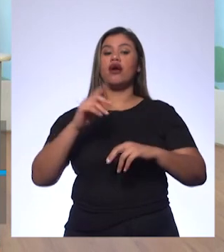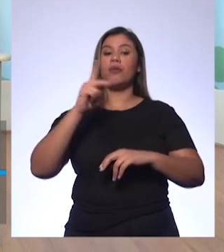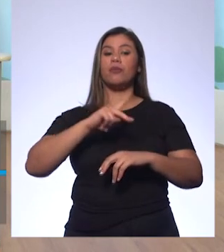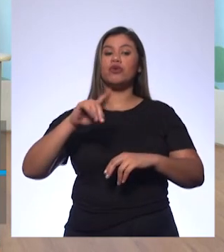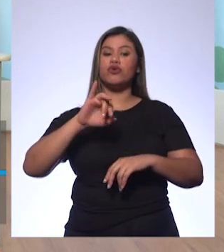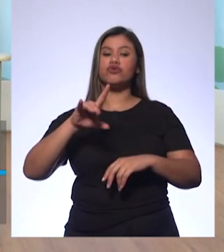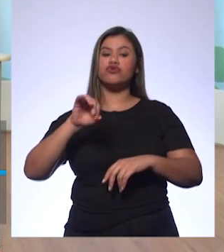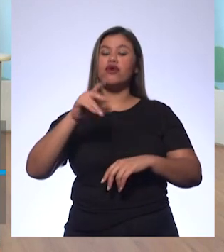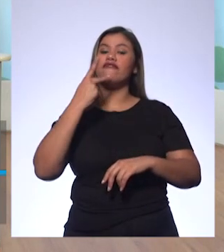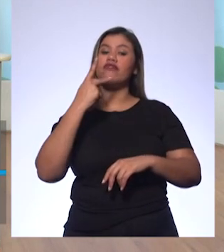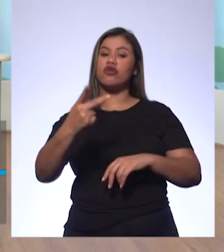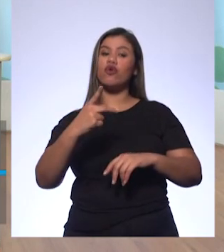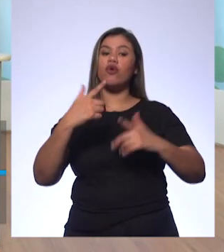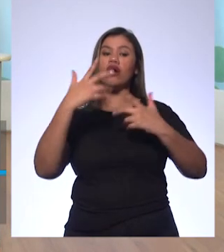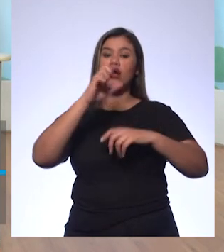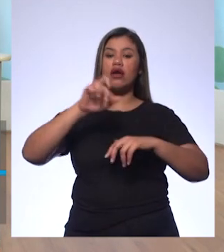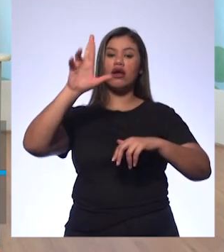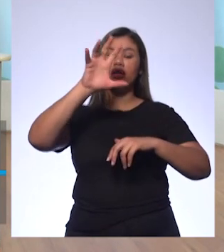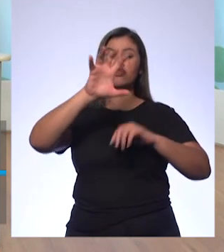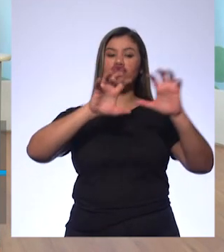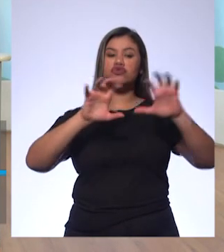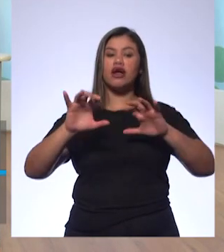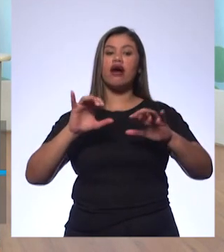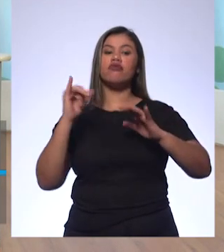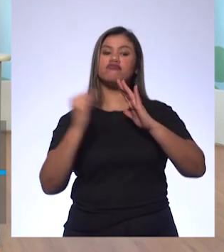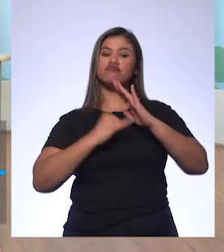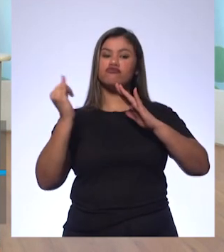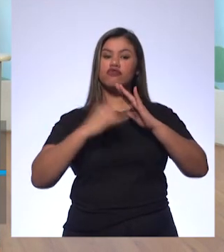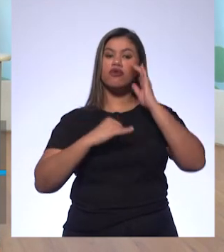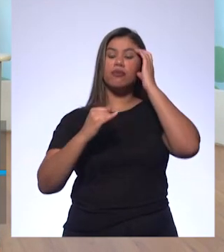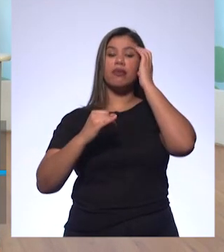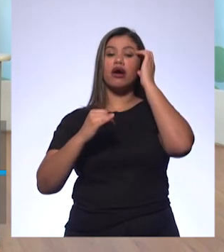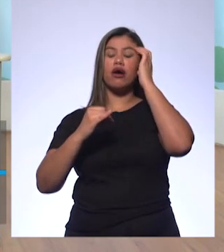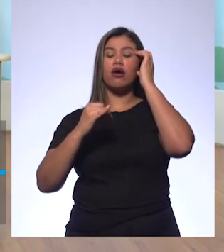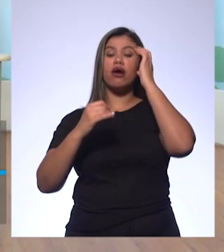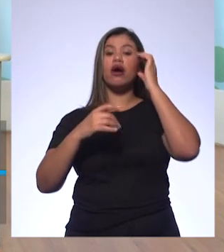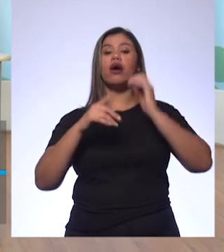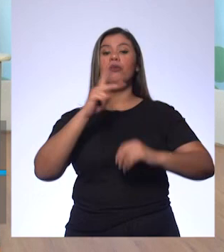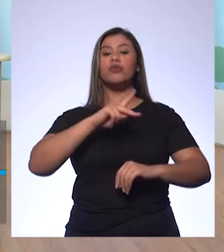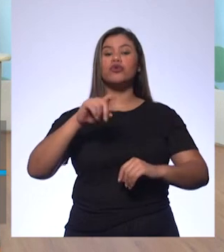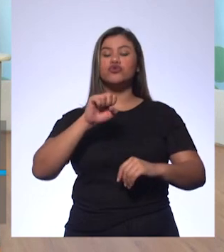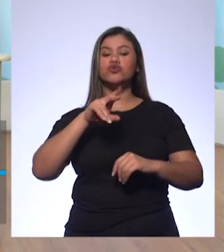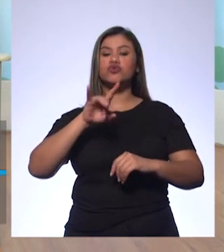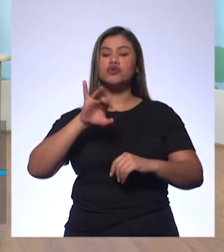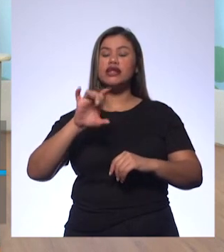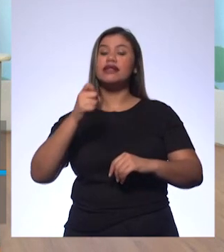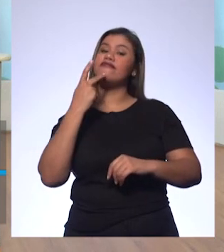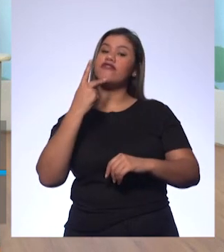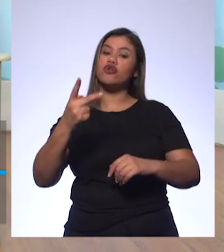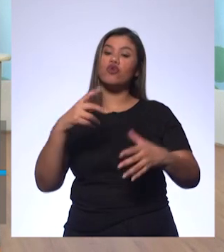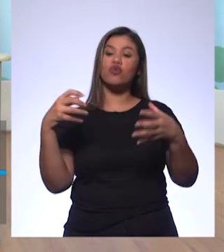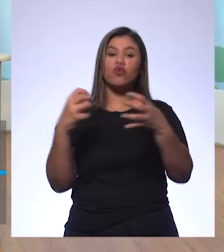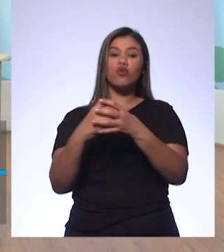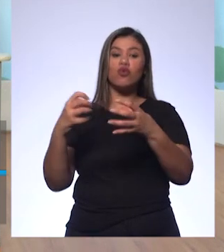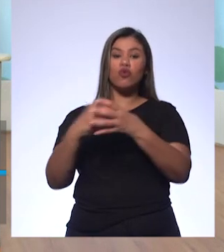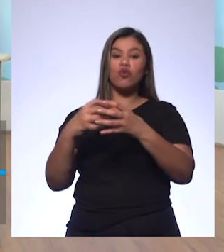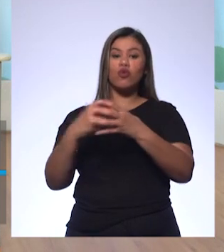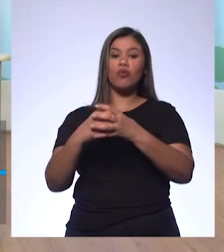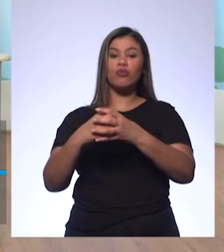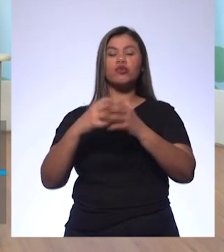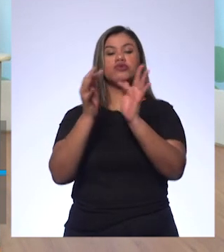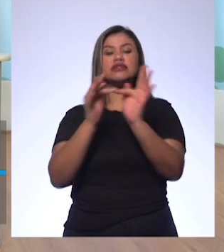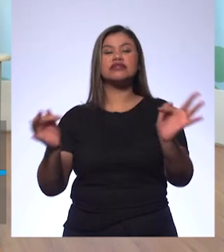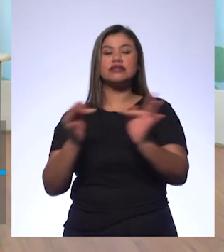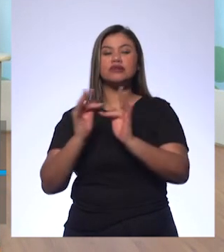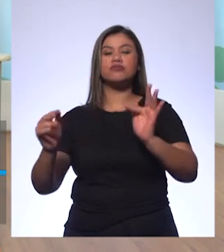linguagem informal. A ProSueli colocou, ele relatou a cultura de um povo, de um povo simples que trabalha no Brás.